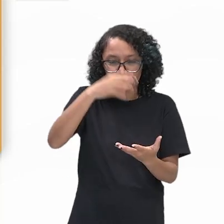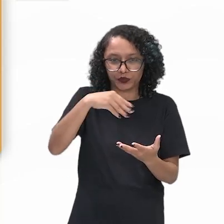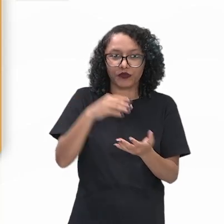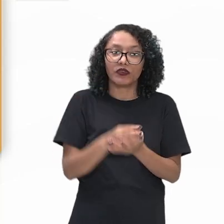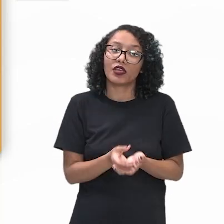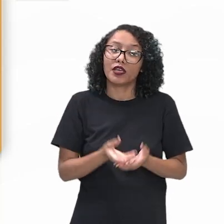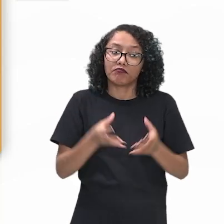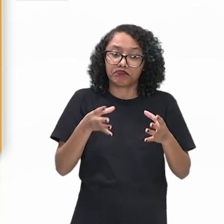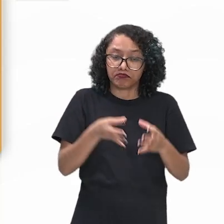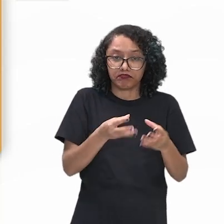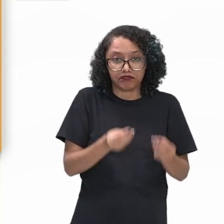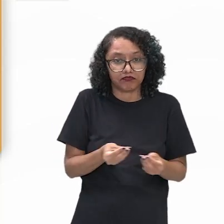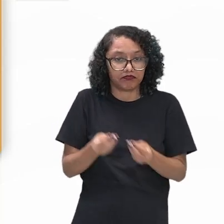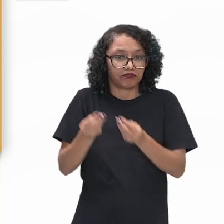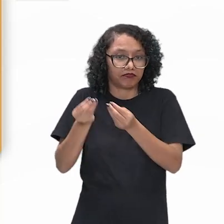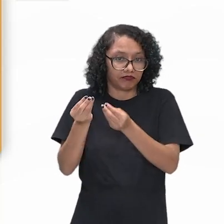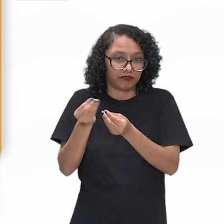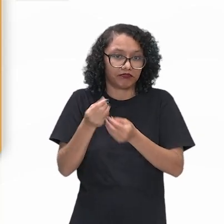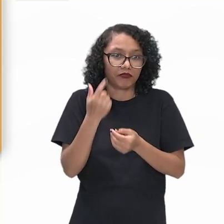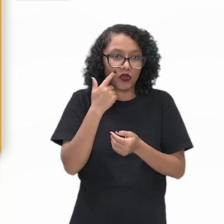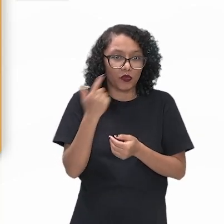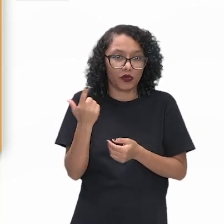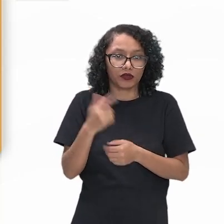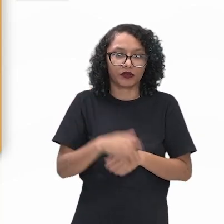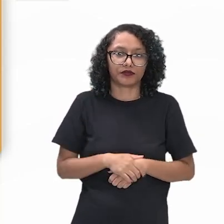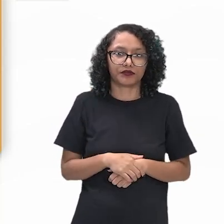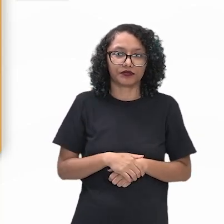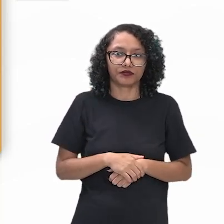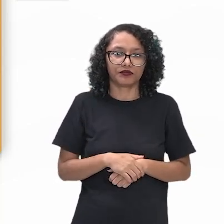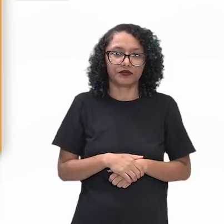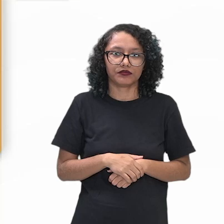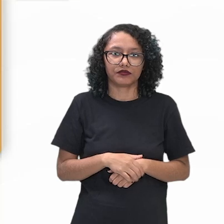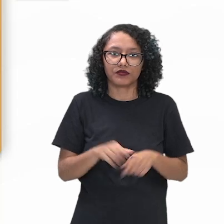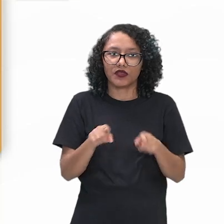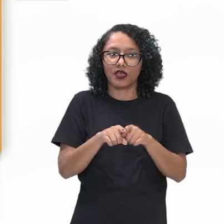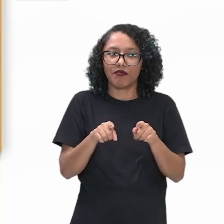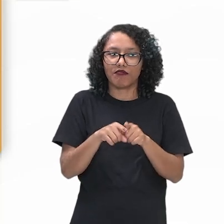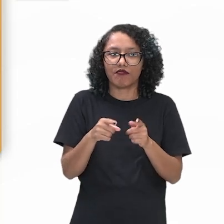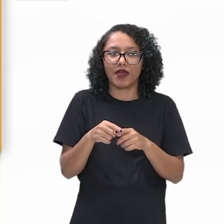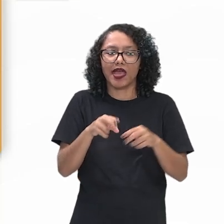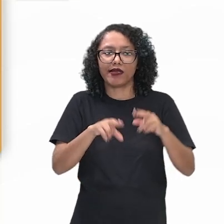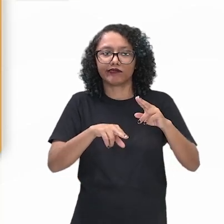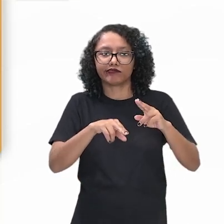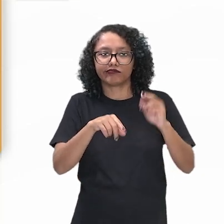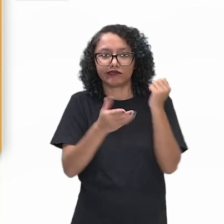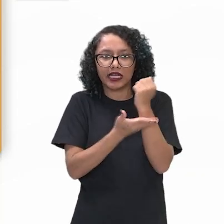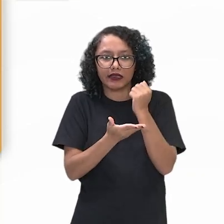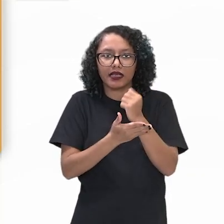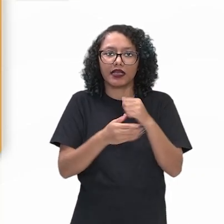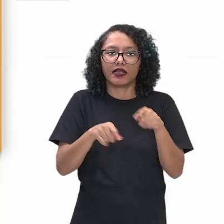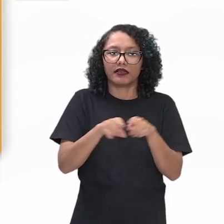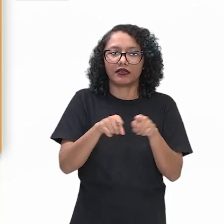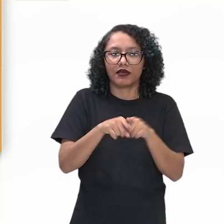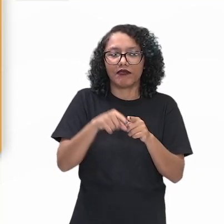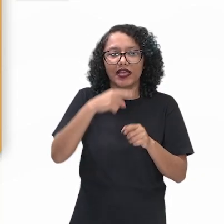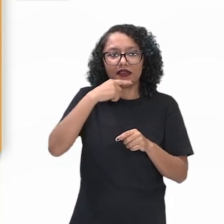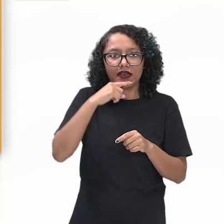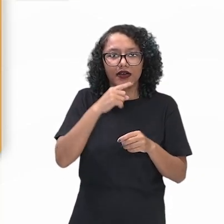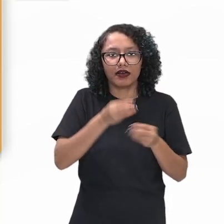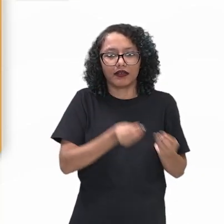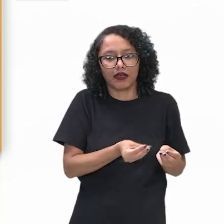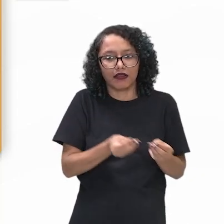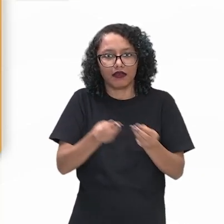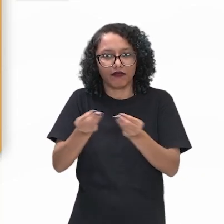nós verificamos o transporte de cana e lenha, através de quê? Dos animais, né, de tração que vai fazer